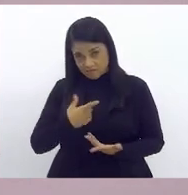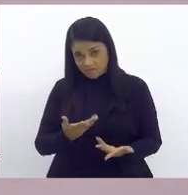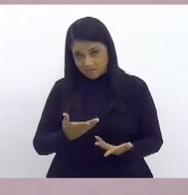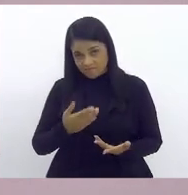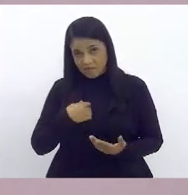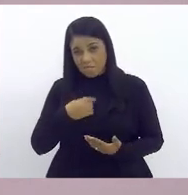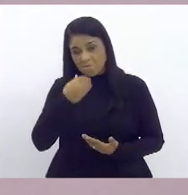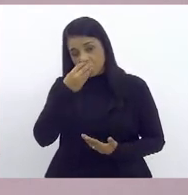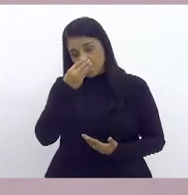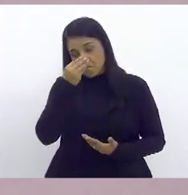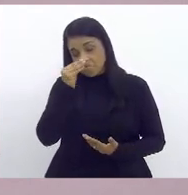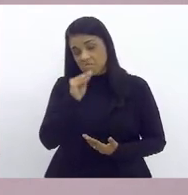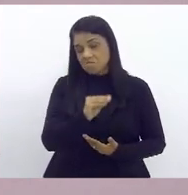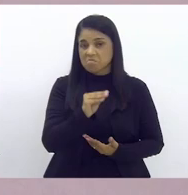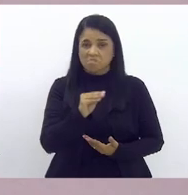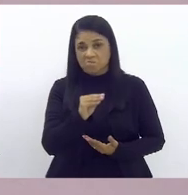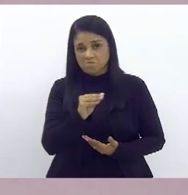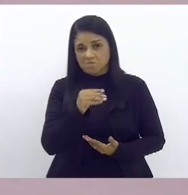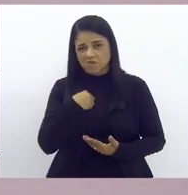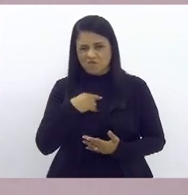falam isso para uma gente,